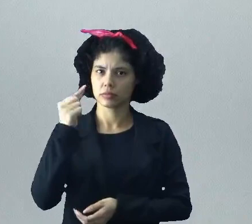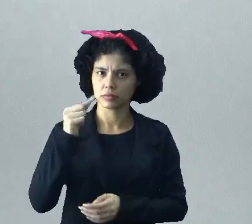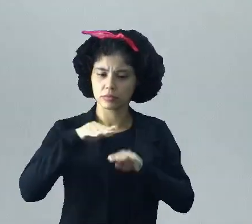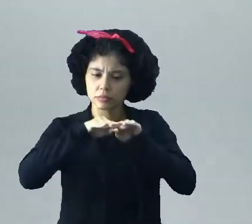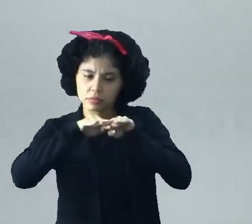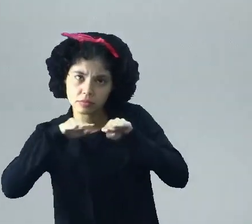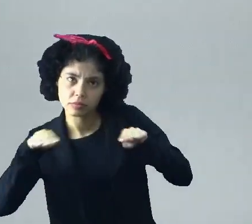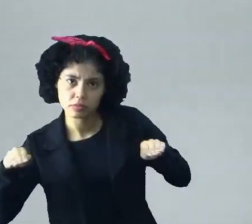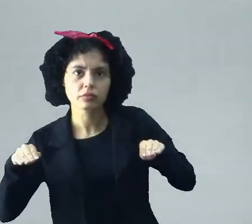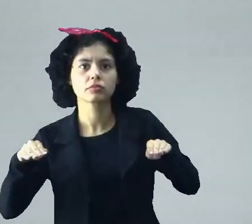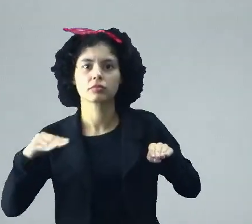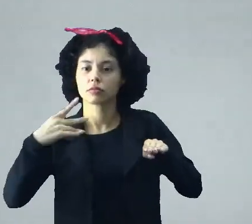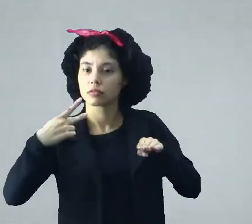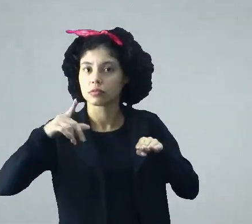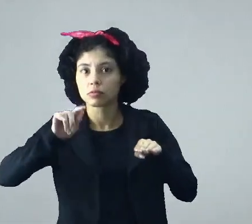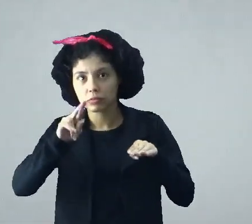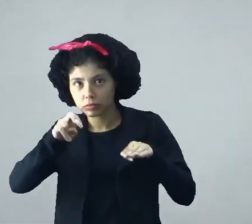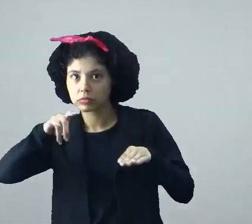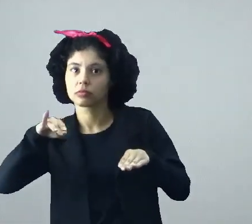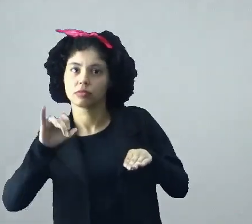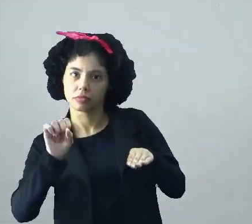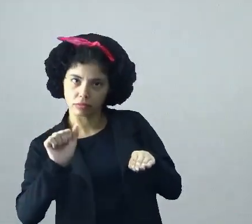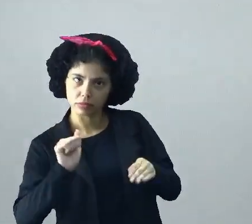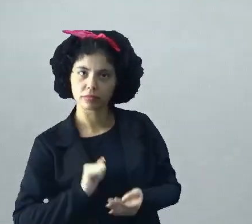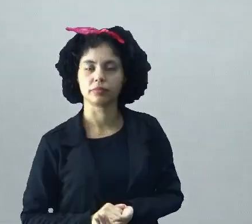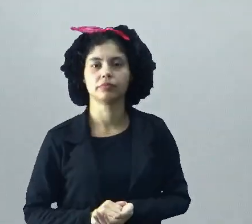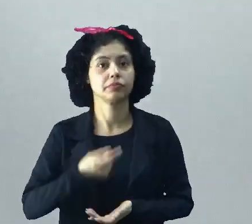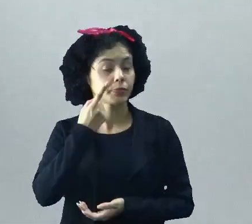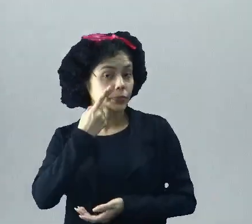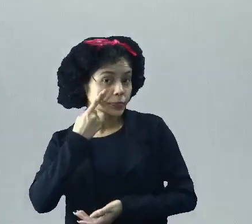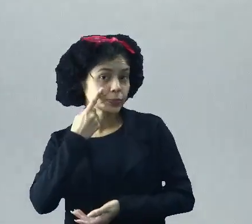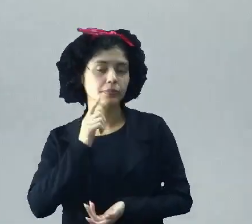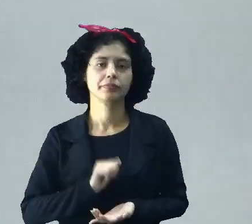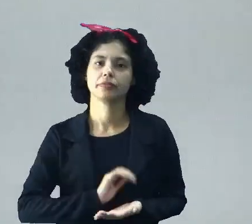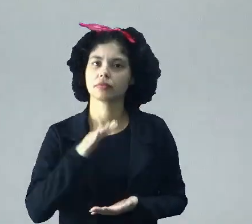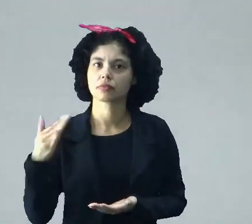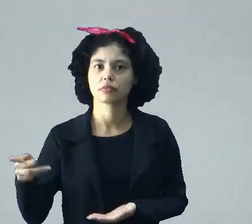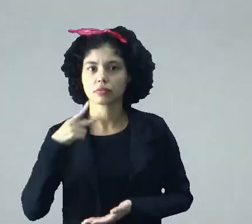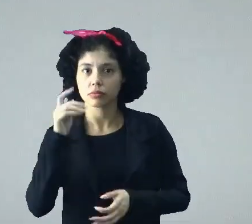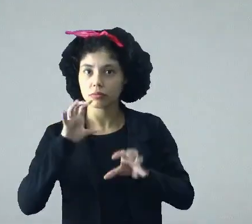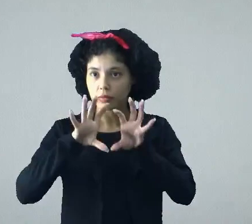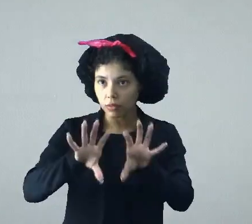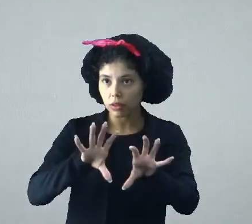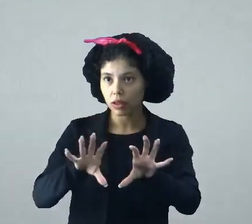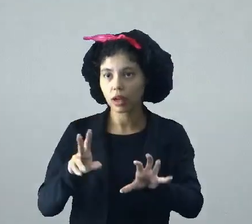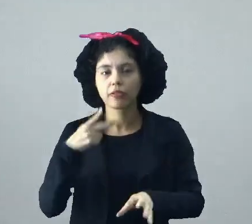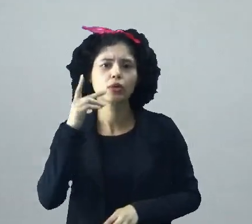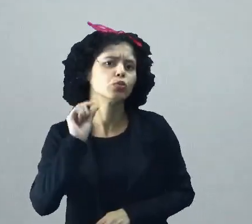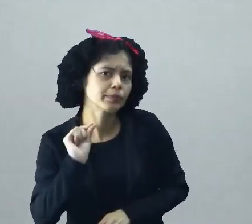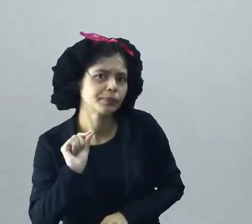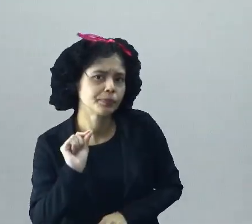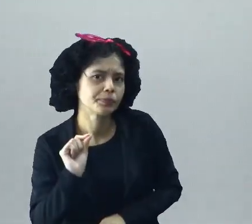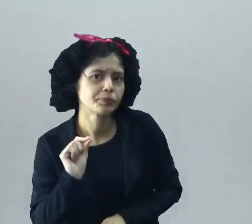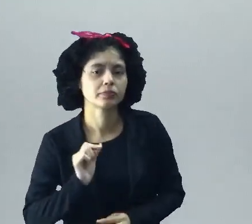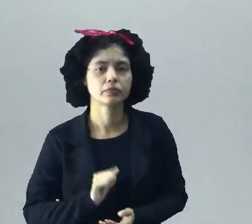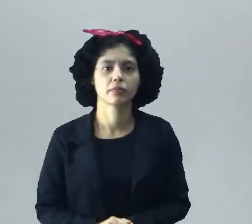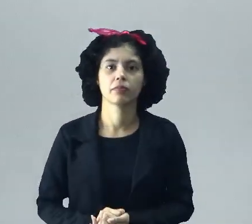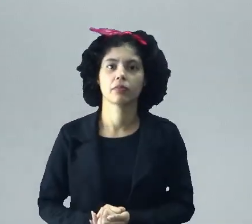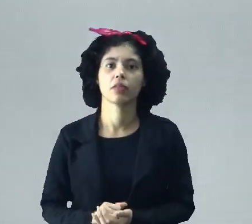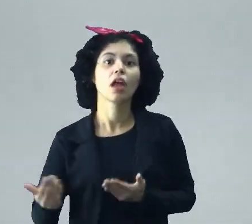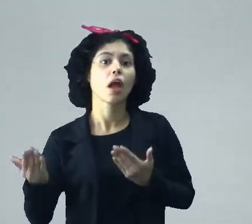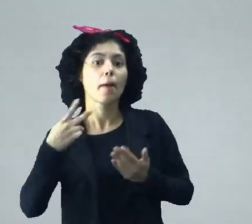de superfícies poligonais. Então, olha só, quando a gente fala disso, nós estamos falando